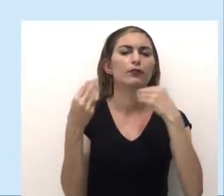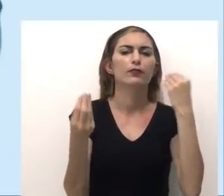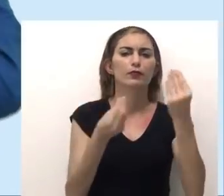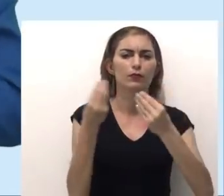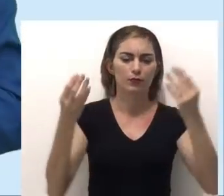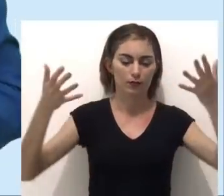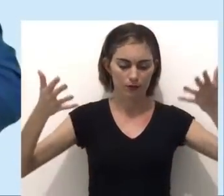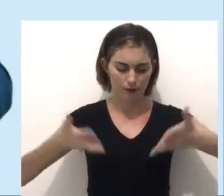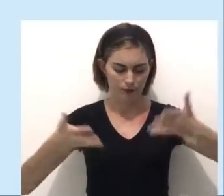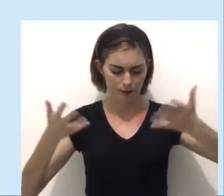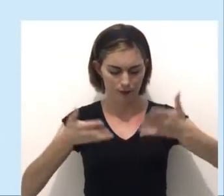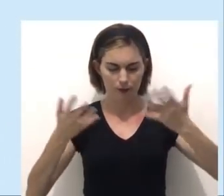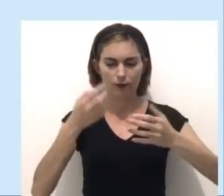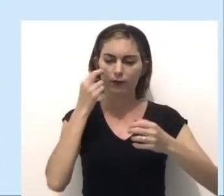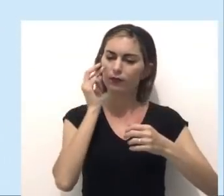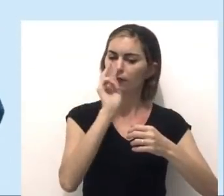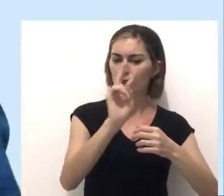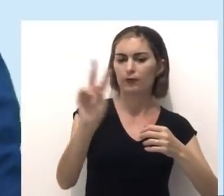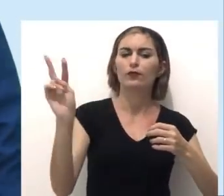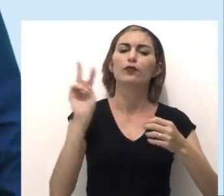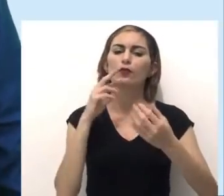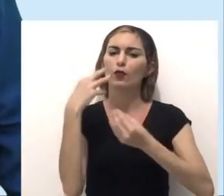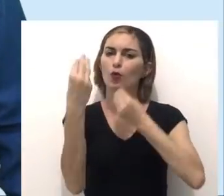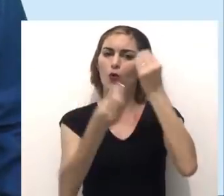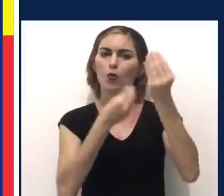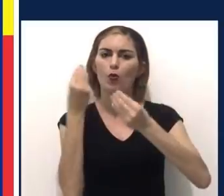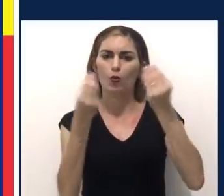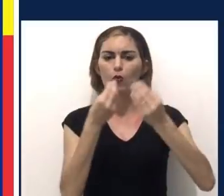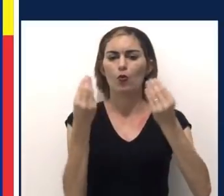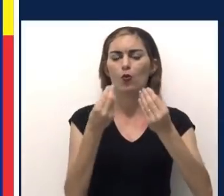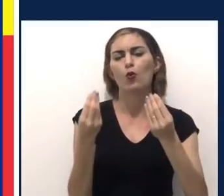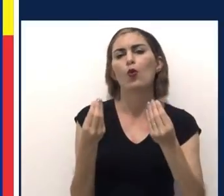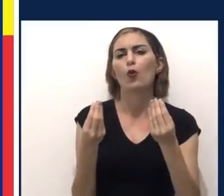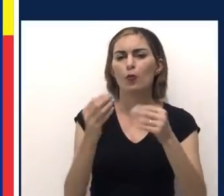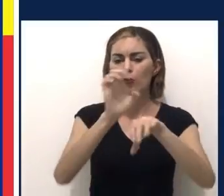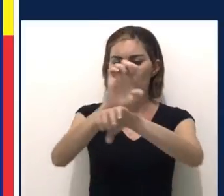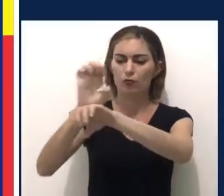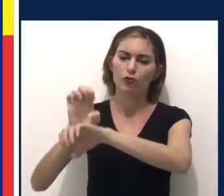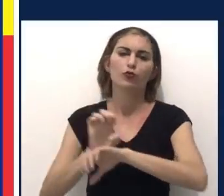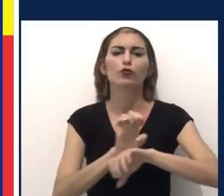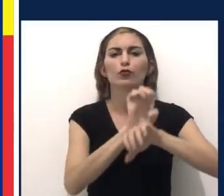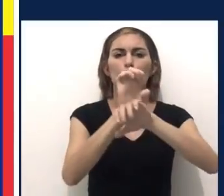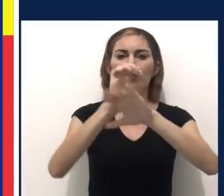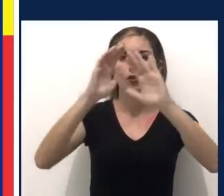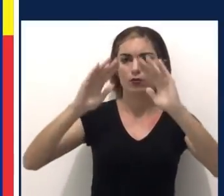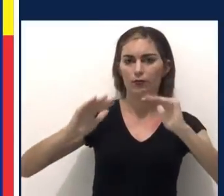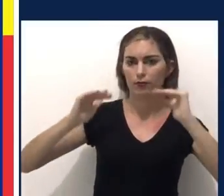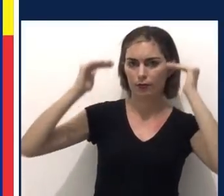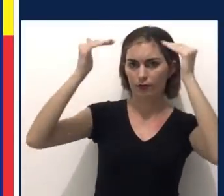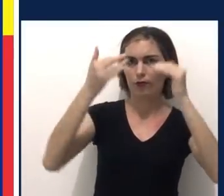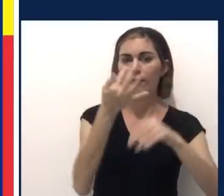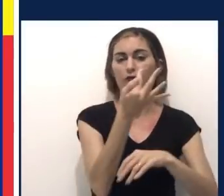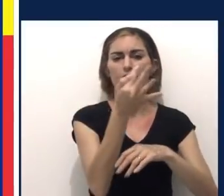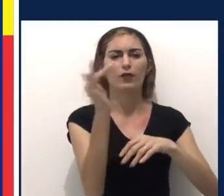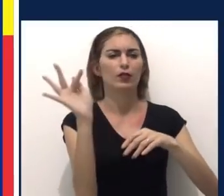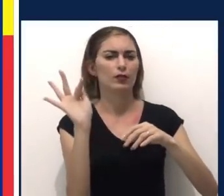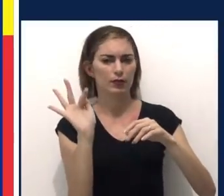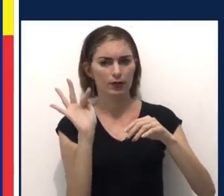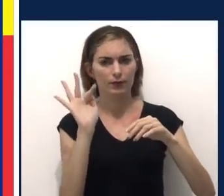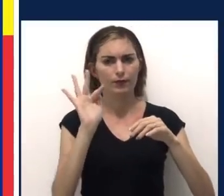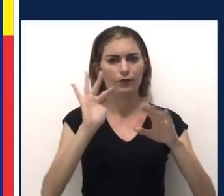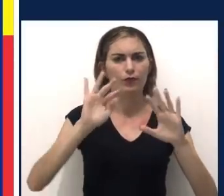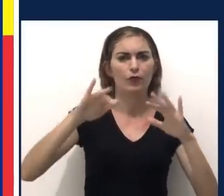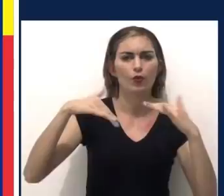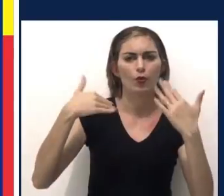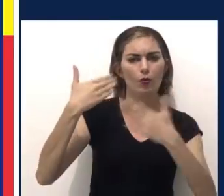Me responda. Agora me responda. Da formação do Estado absolutista